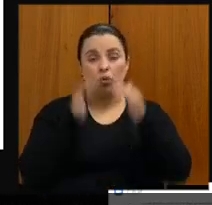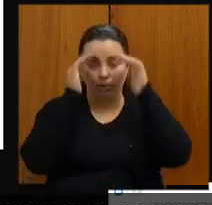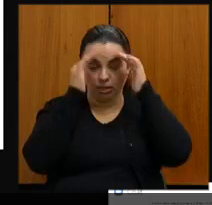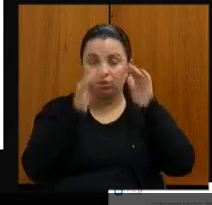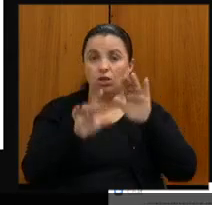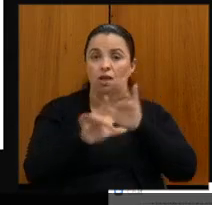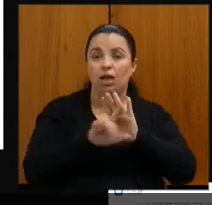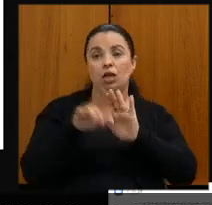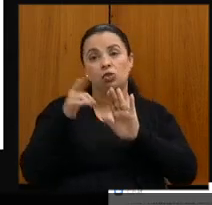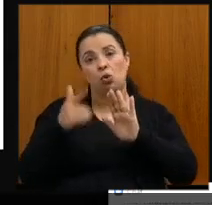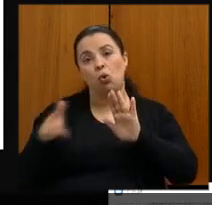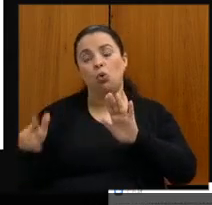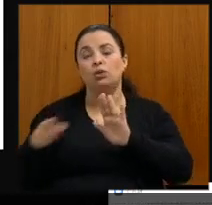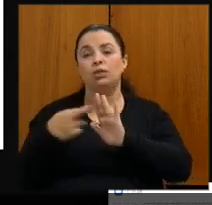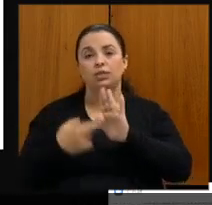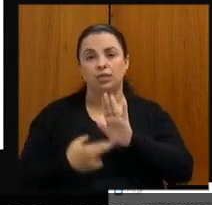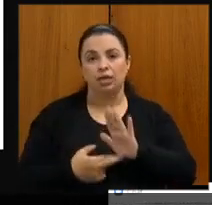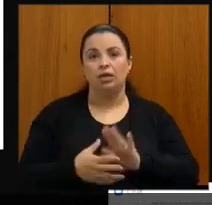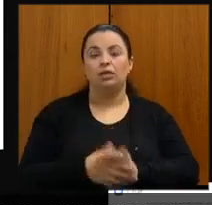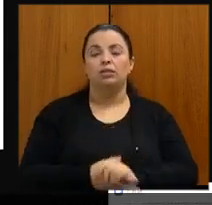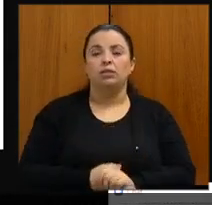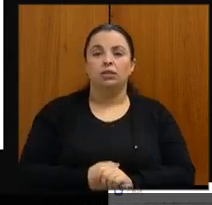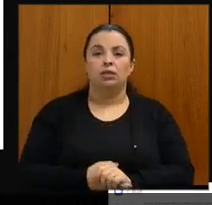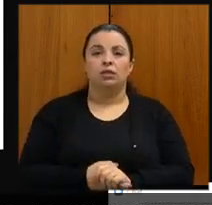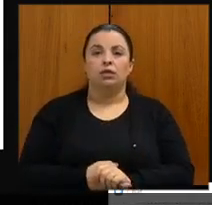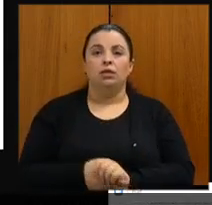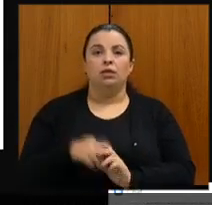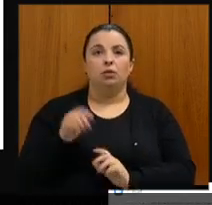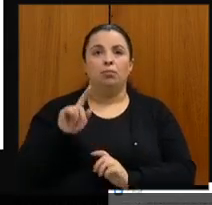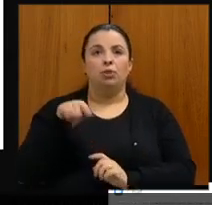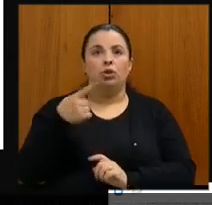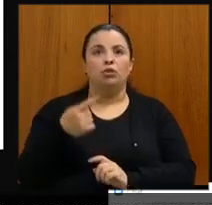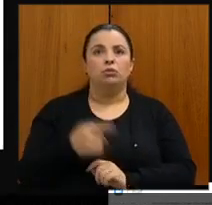natureza o próximo